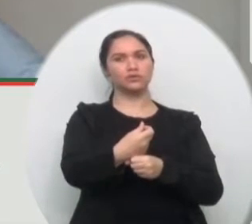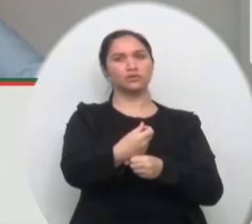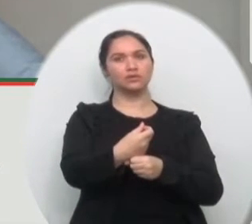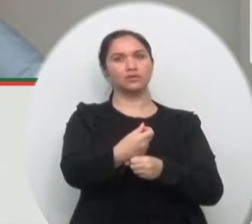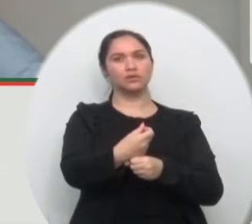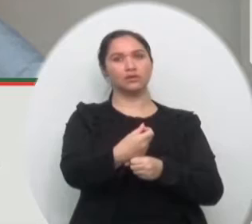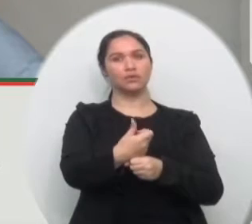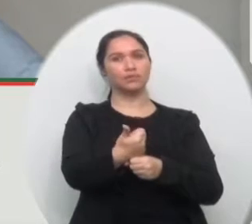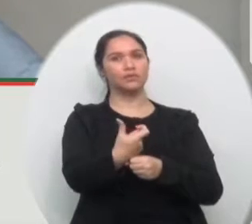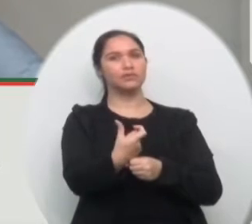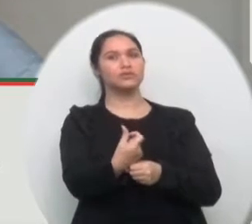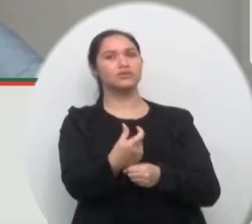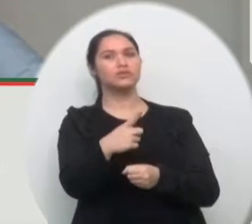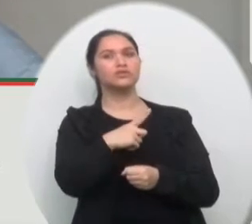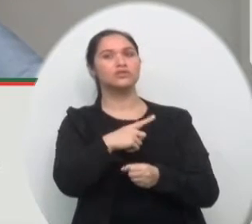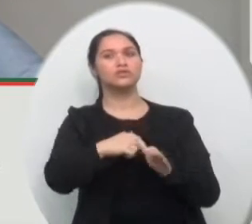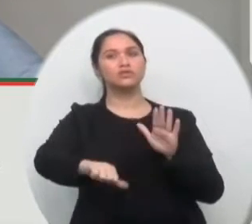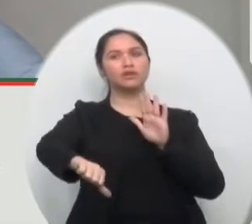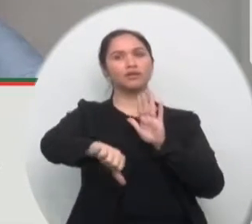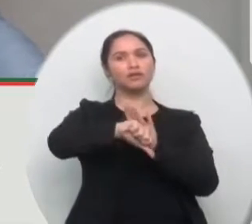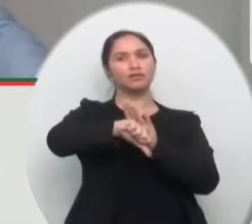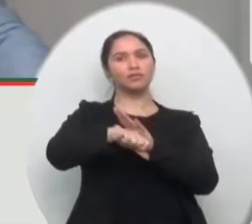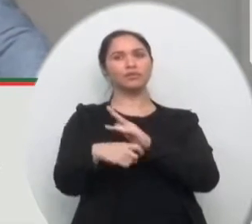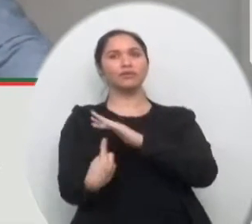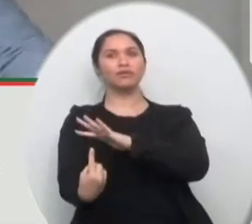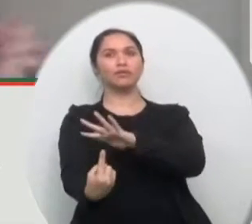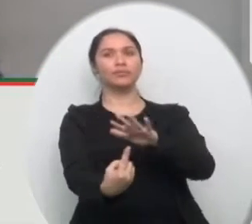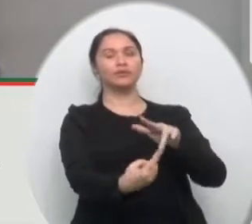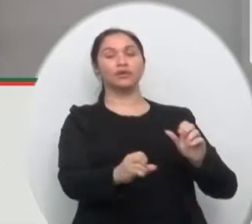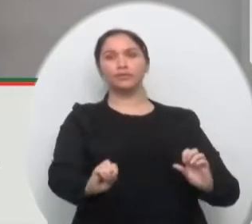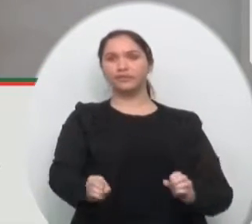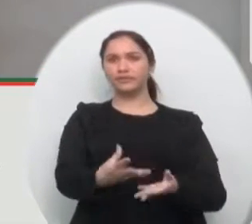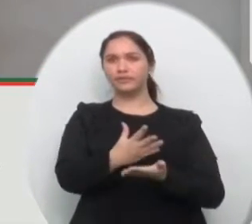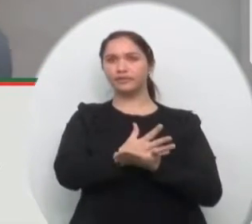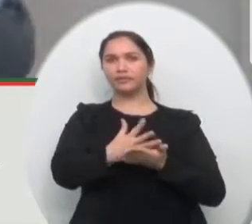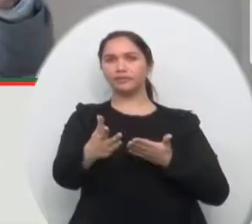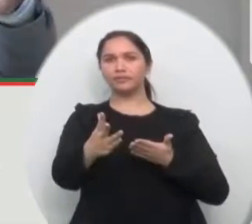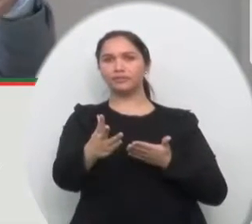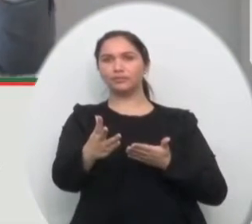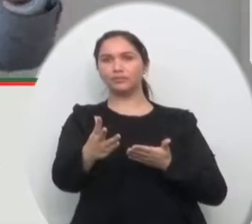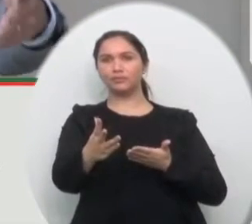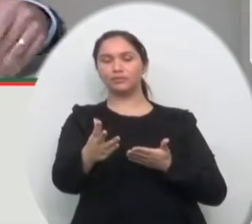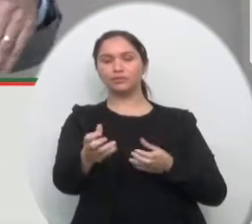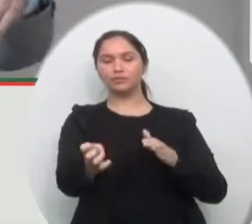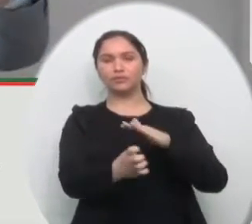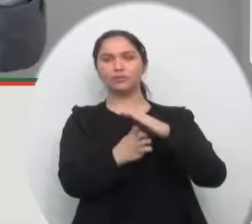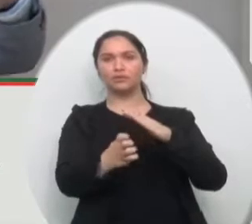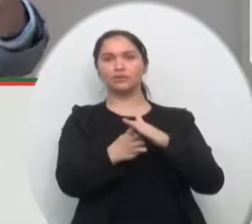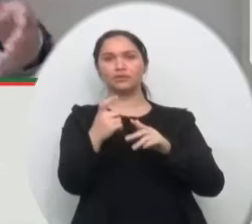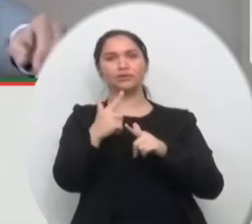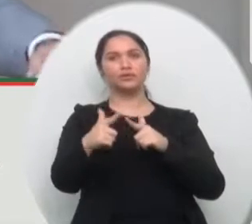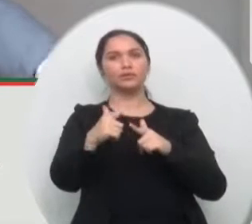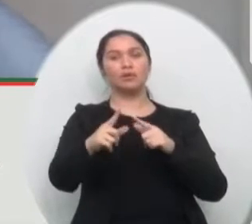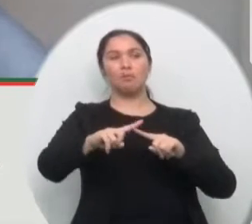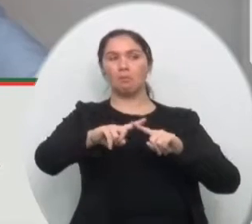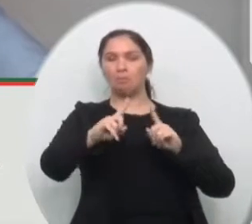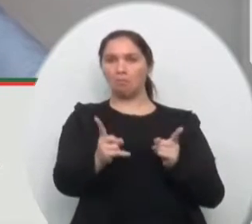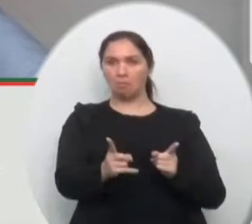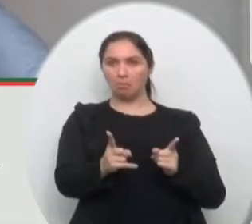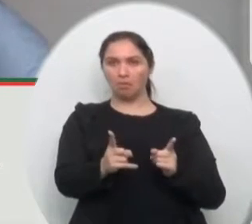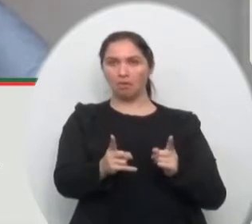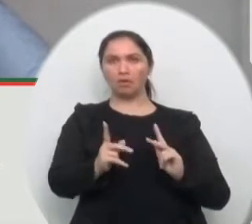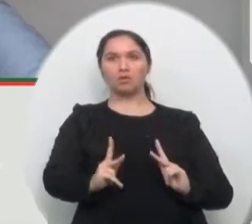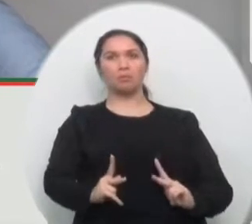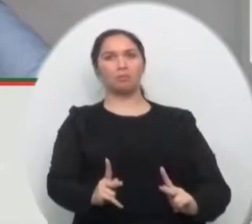2016. Na realidade, ela já começou com o problema, né, mas, no entanto, ela está instalada, está funcionando. Olha que eu